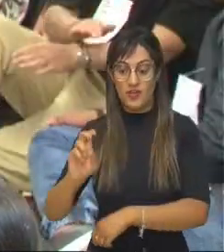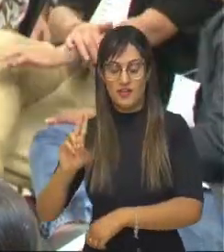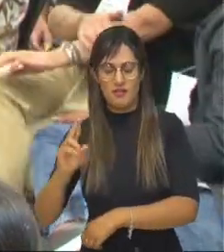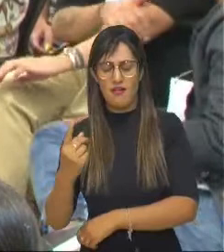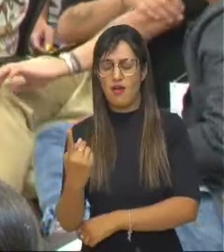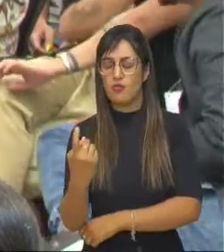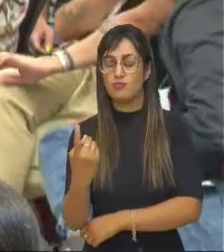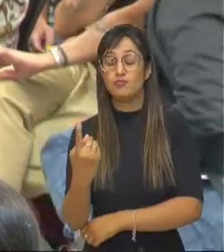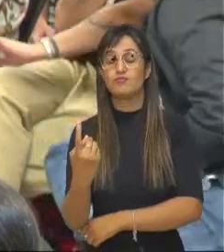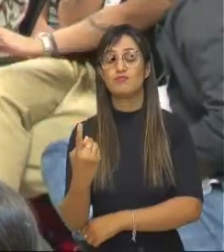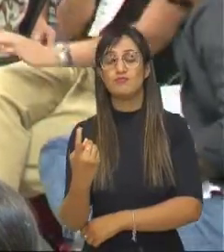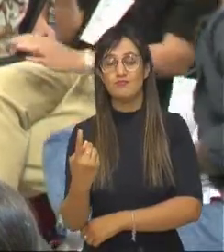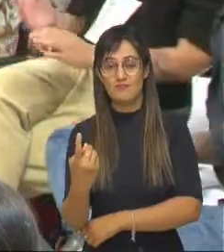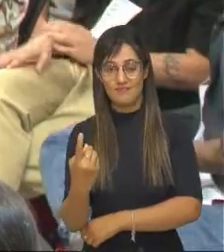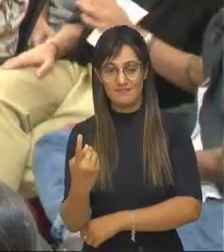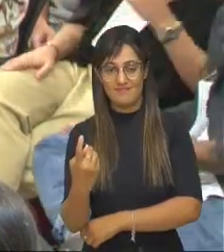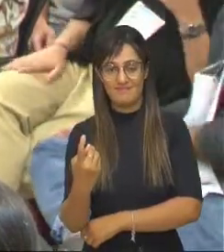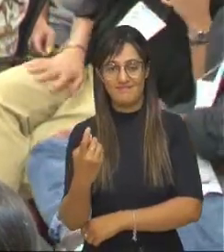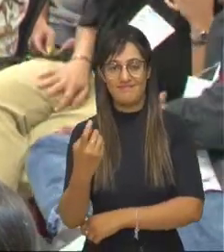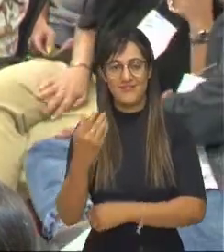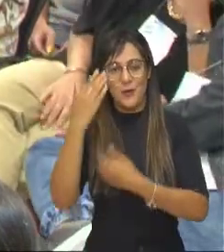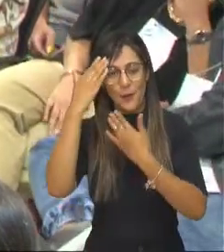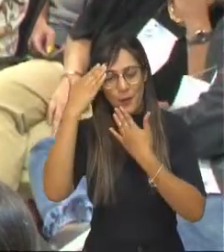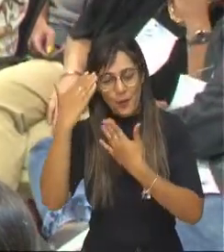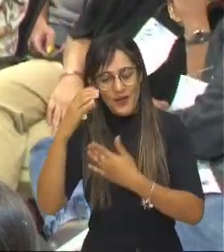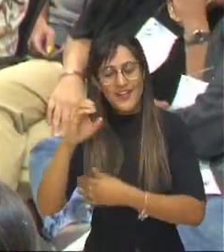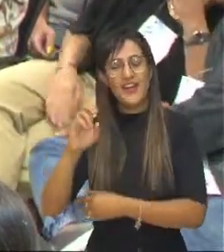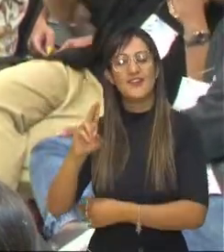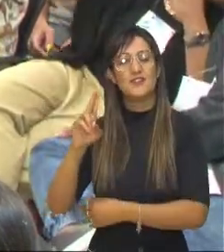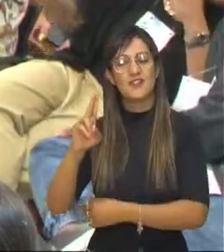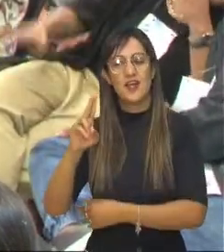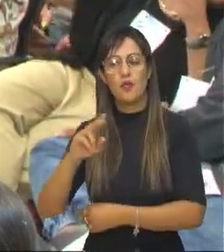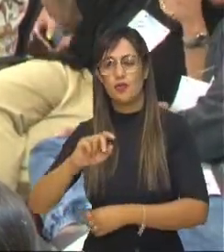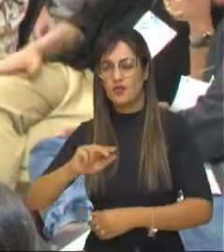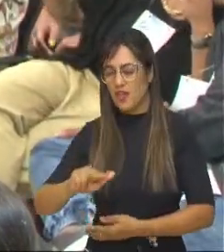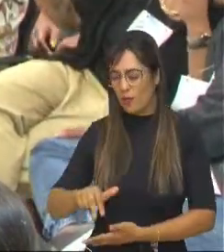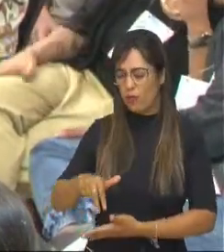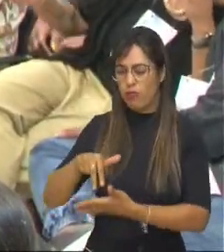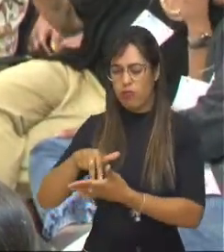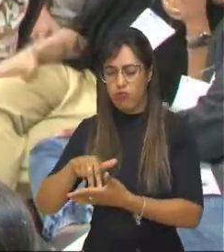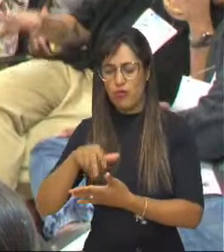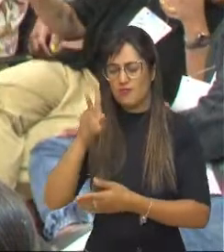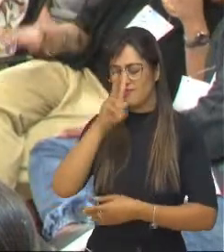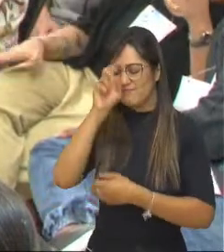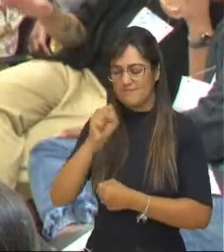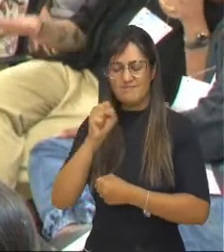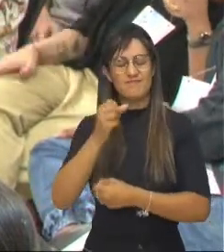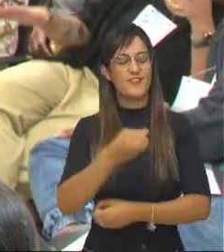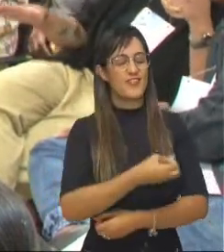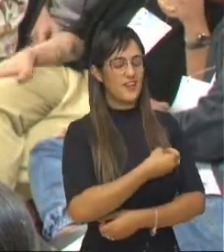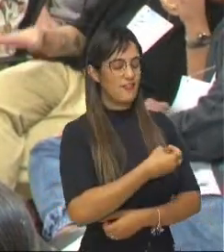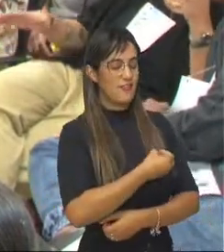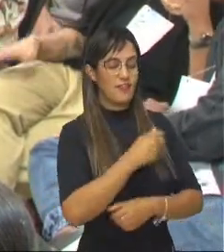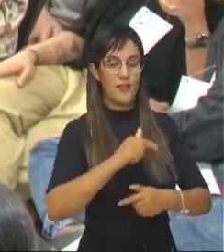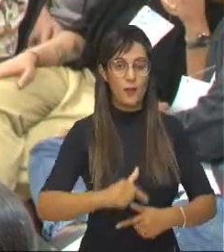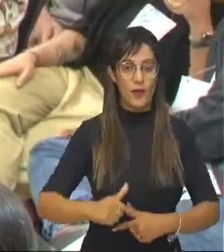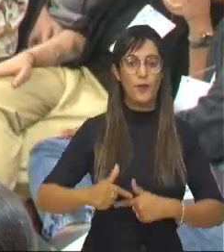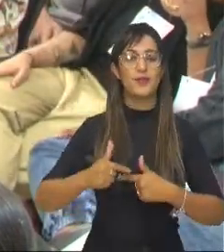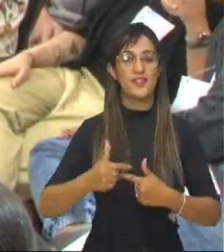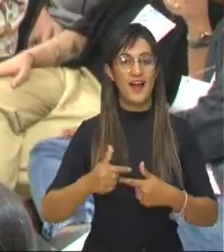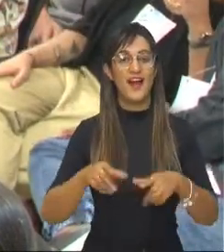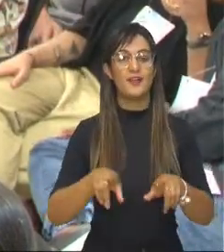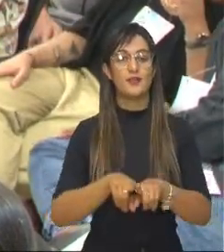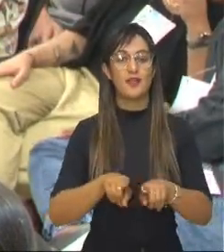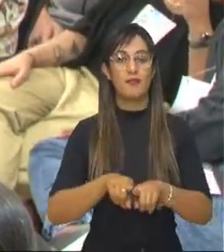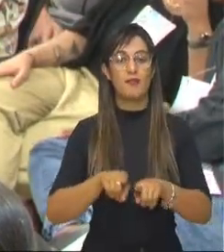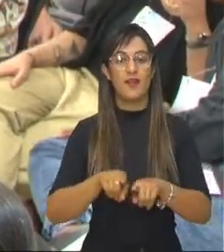mesmo. Então, Cel, obrigado por você ter resistido, por você ter vivido, por você ter enfrentado, né, ter dado